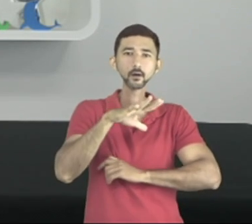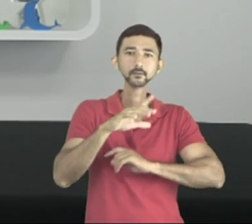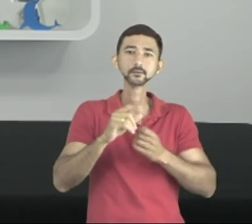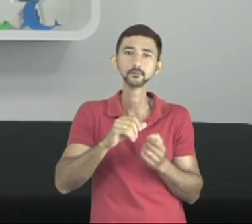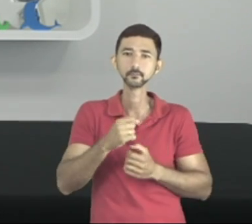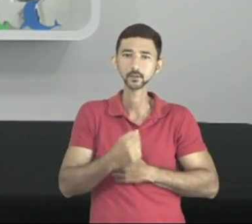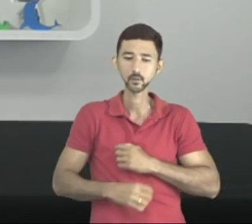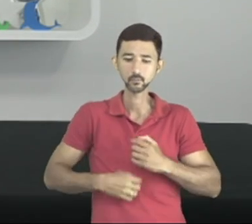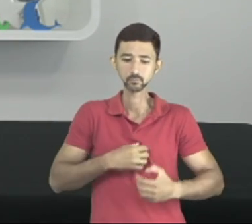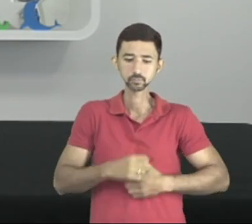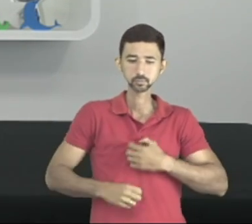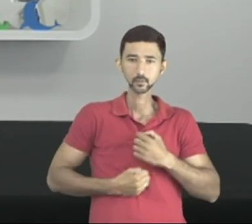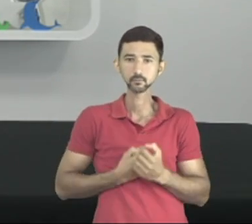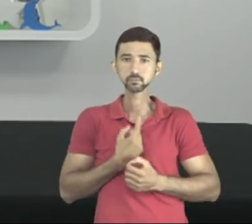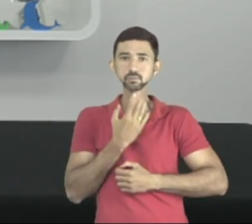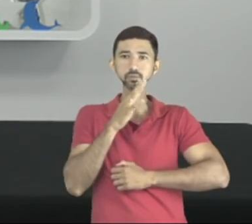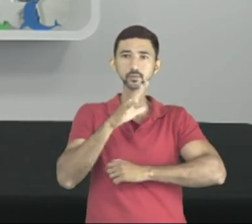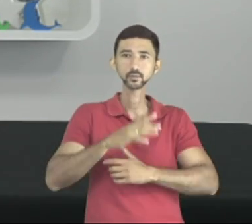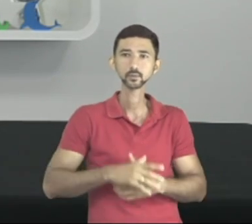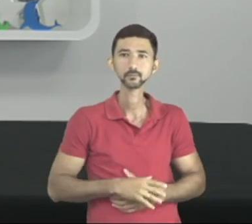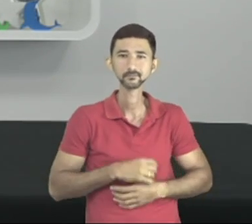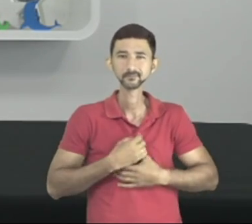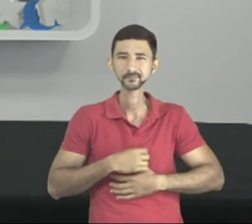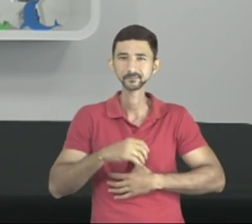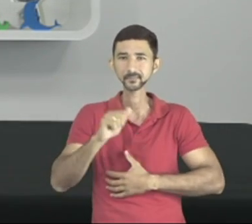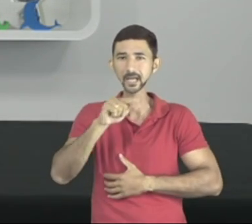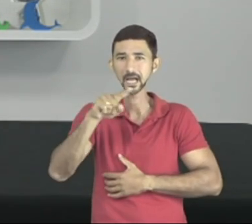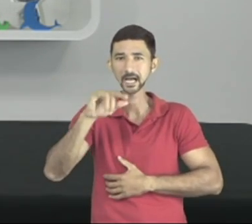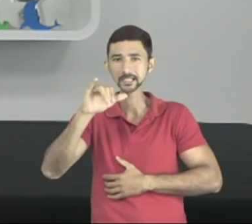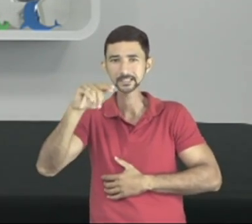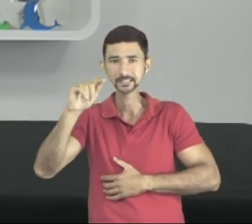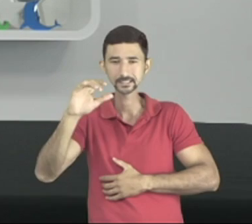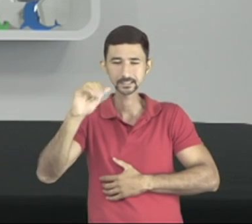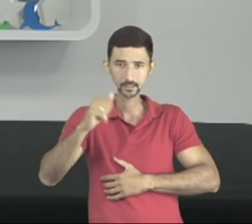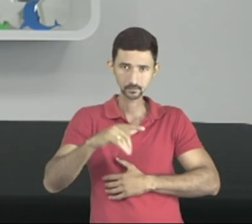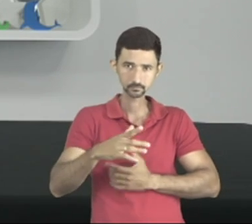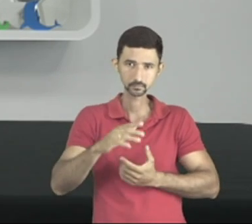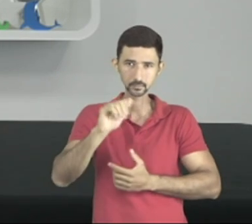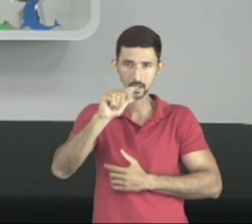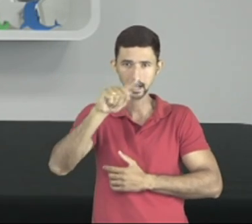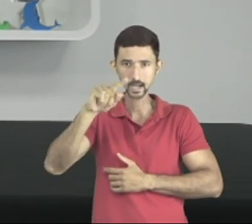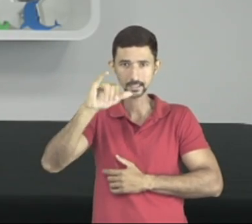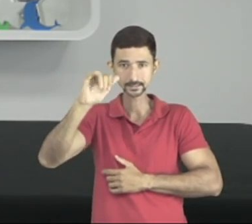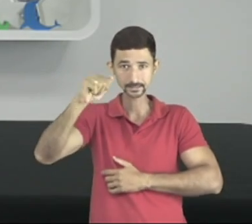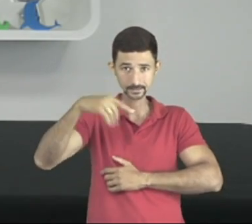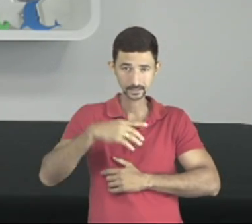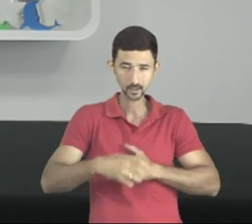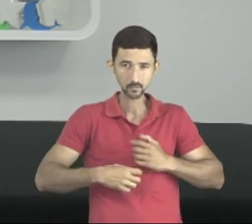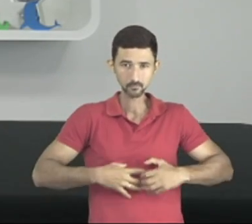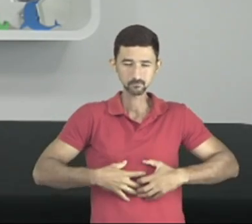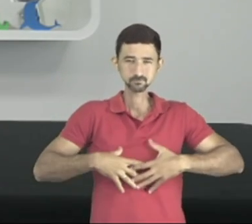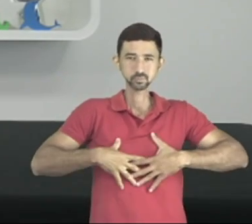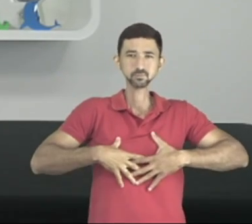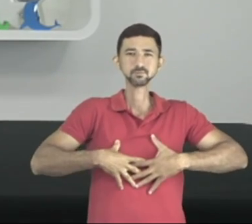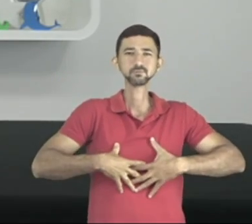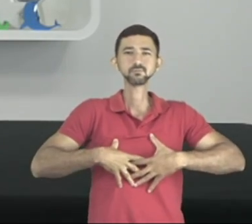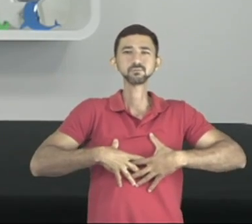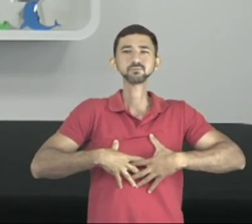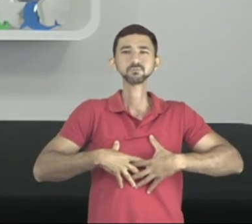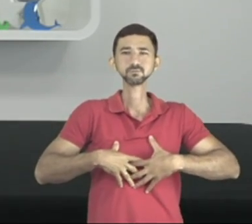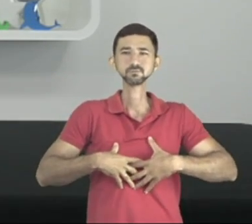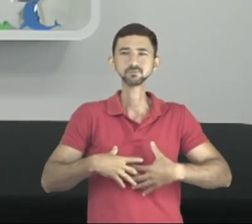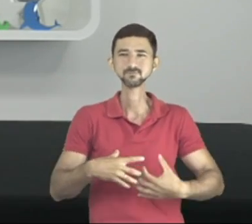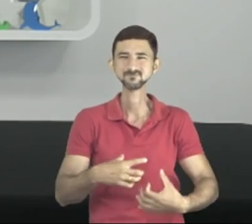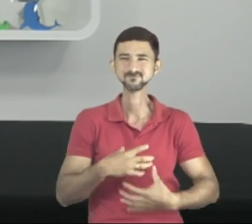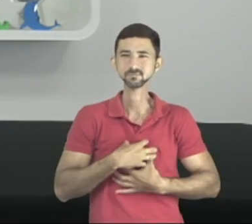gente produziu. Quando a gente está com azia, quando a gente está com gastrite, né? Quando a gente está empachado, que come alguma coisa, que o pessoal diz, eu